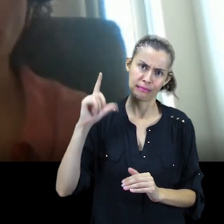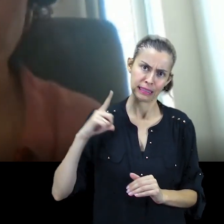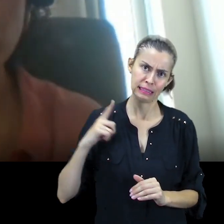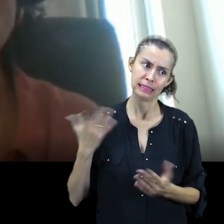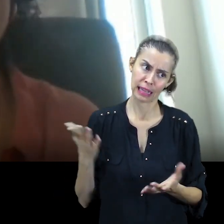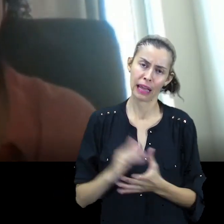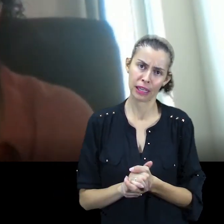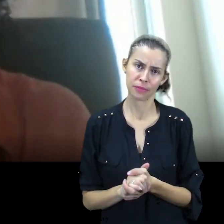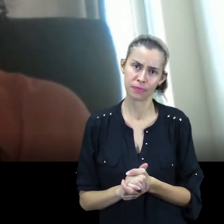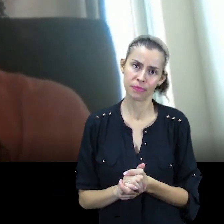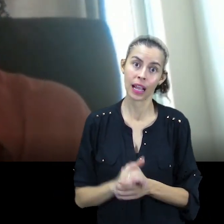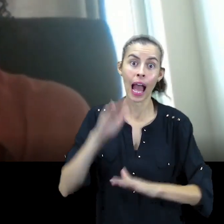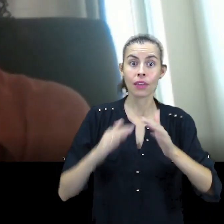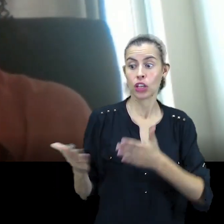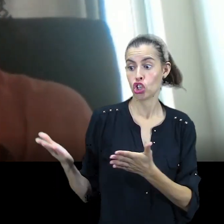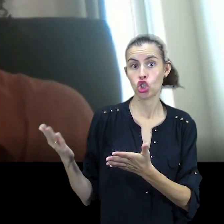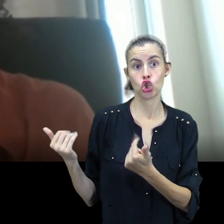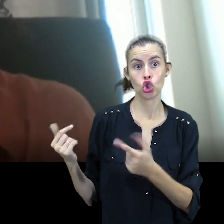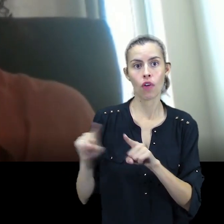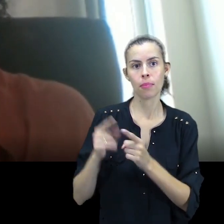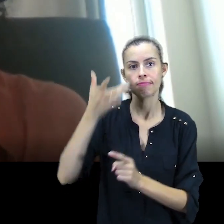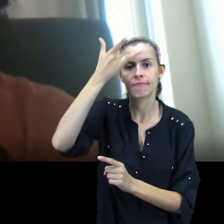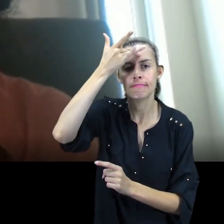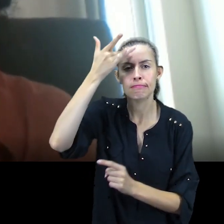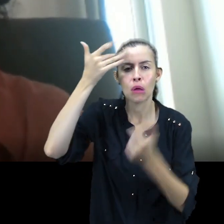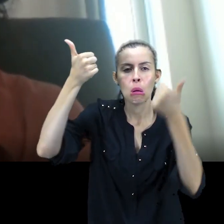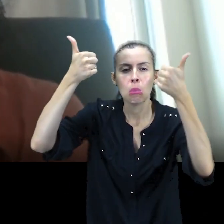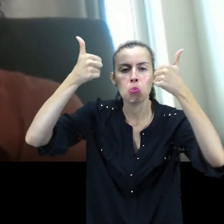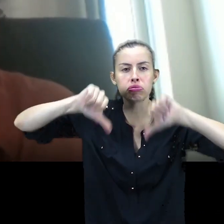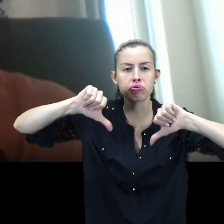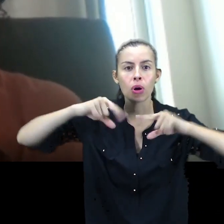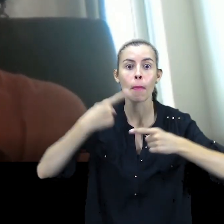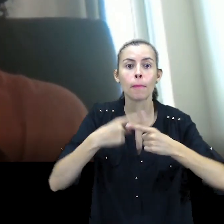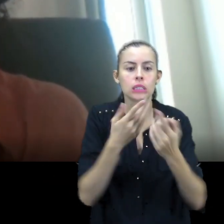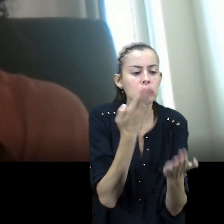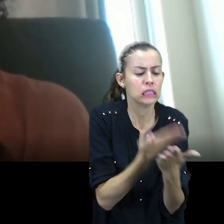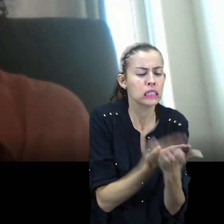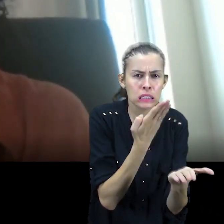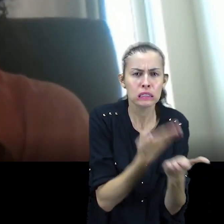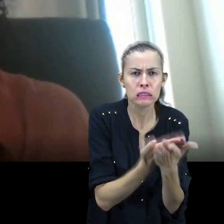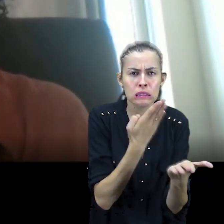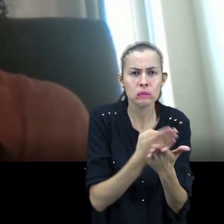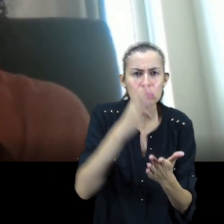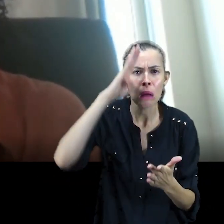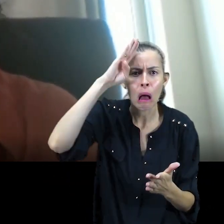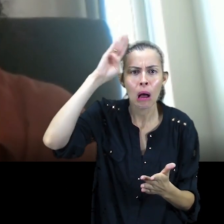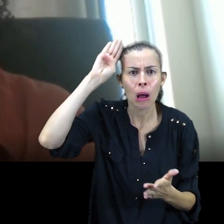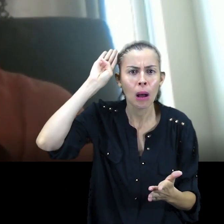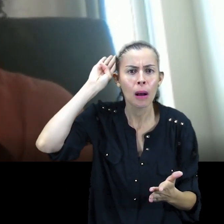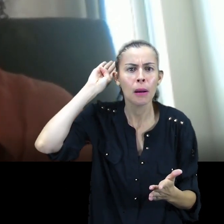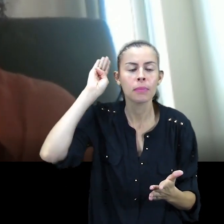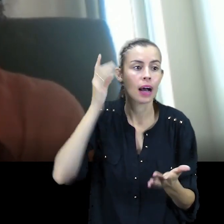muito jovens, são de classes mais altas da sociedade, mesmo os cotistas, eles, não é